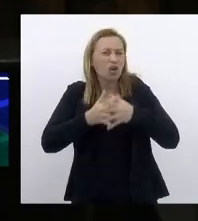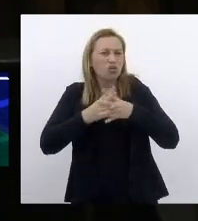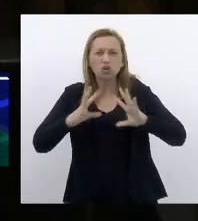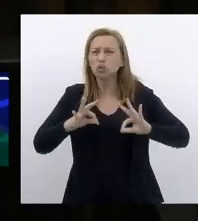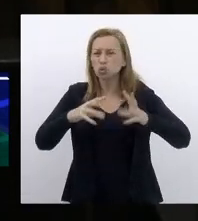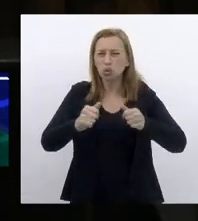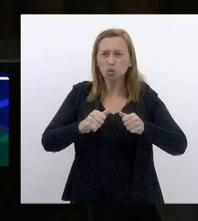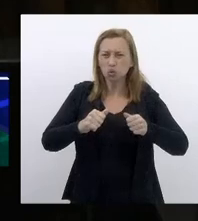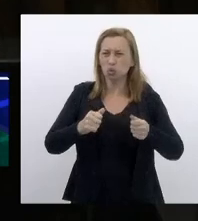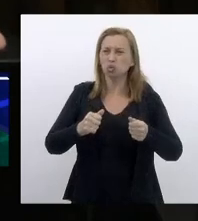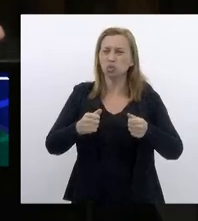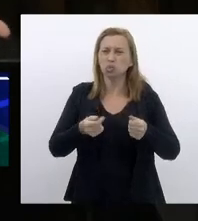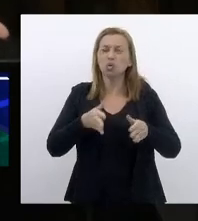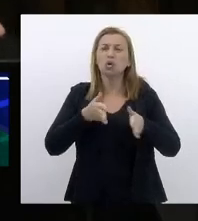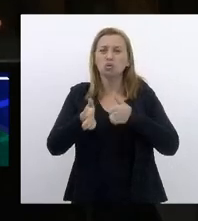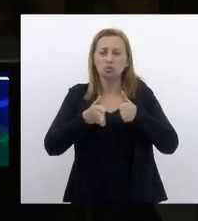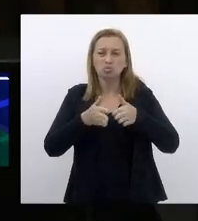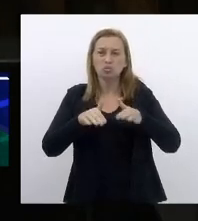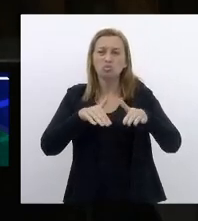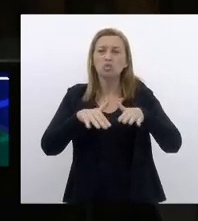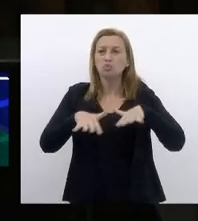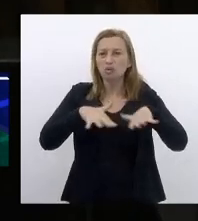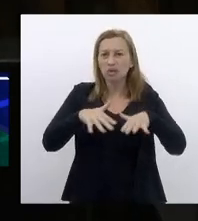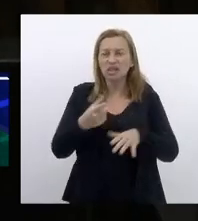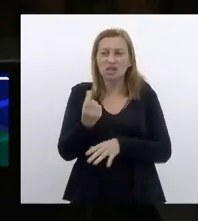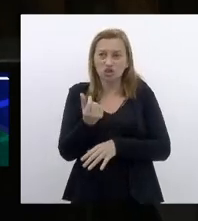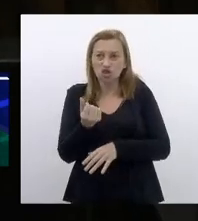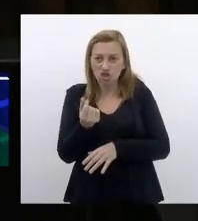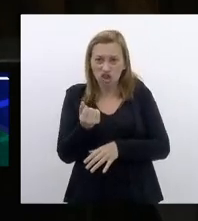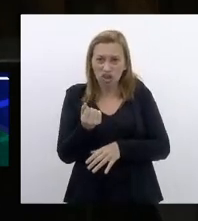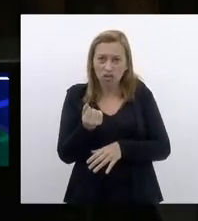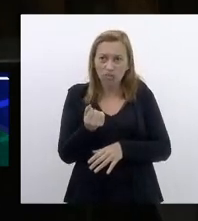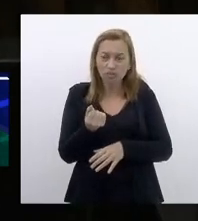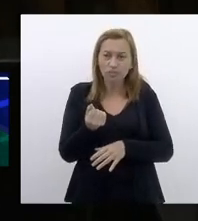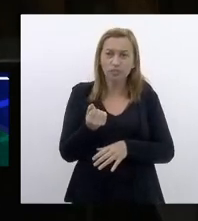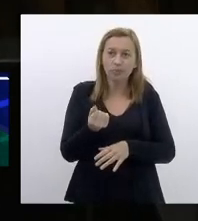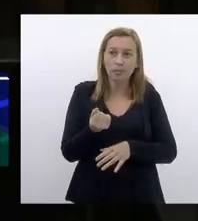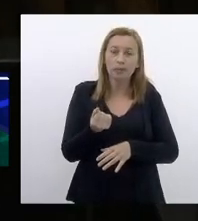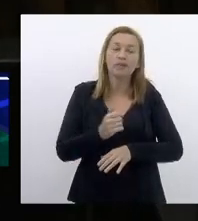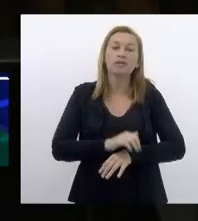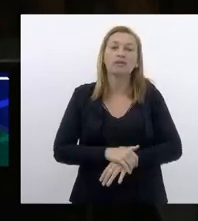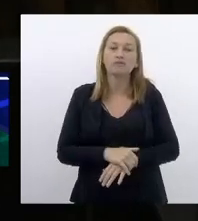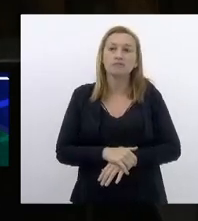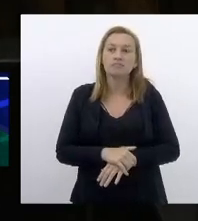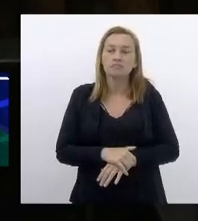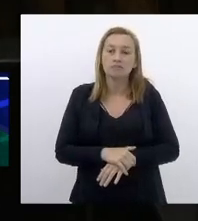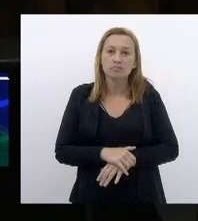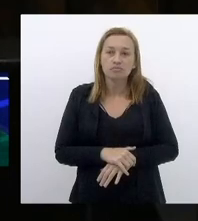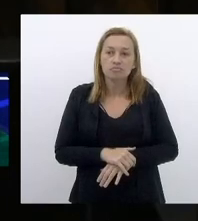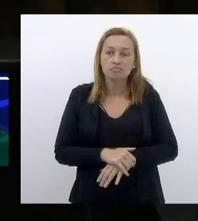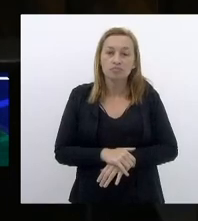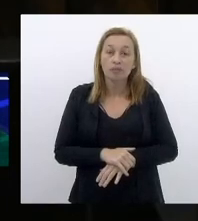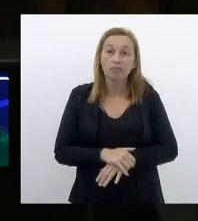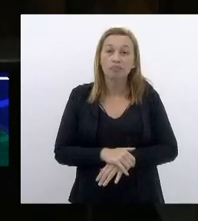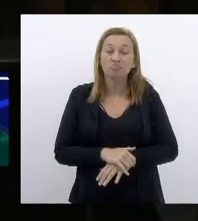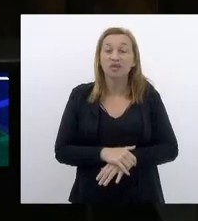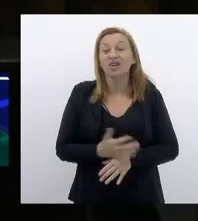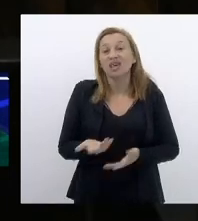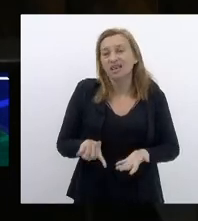de caixa, evidente, e não teve mais dinheiro para pagar o funcionalismo público. E a